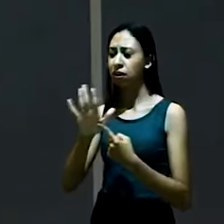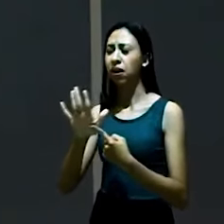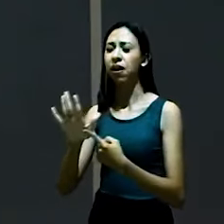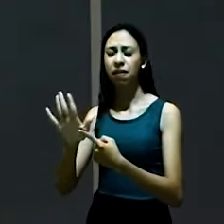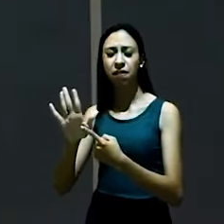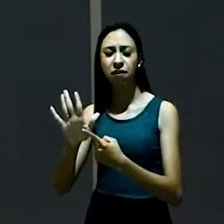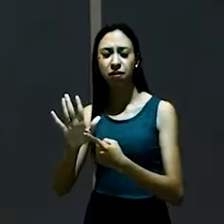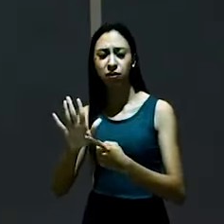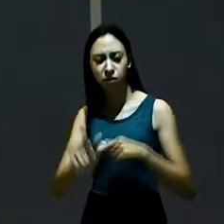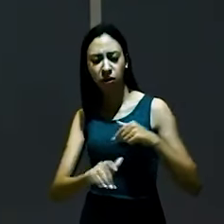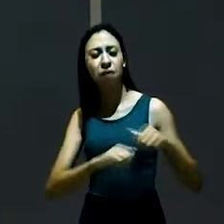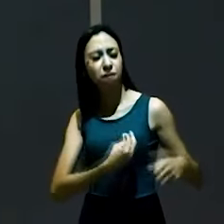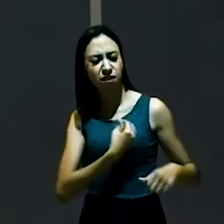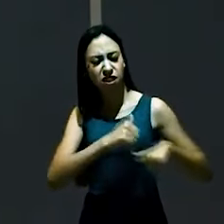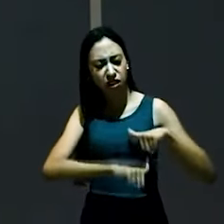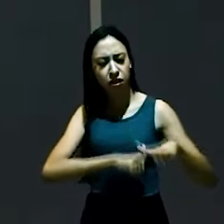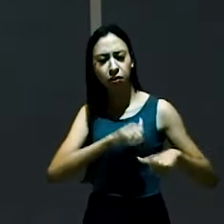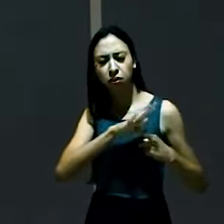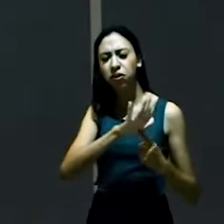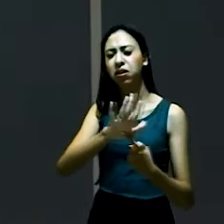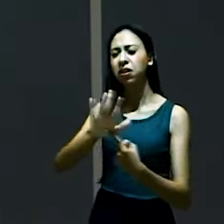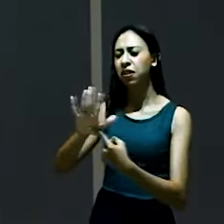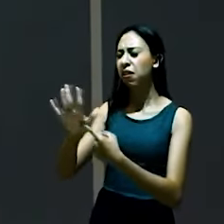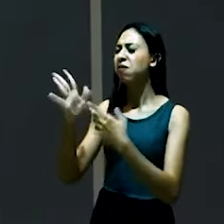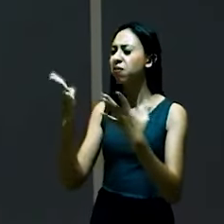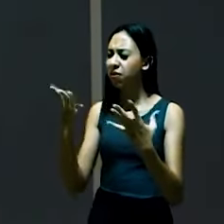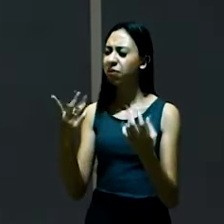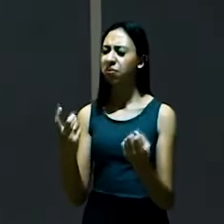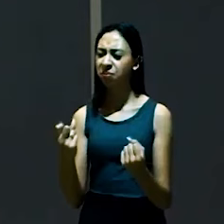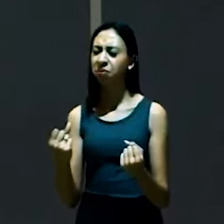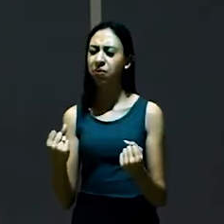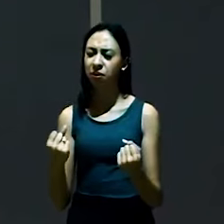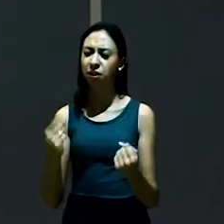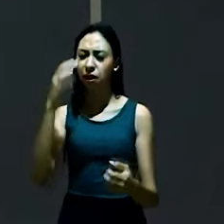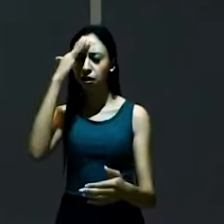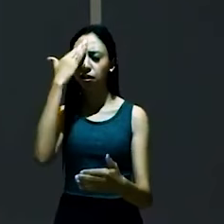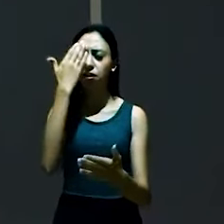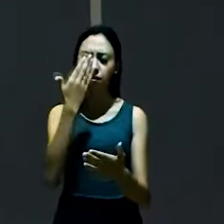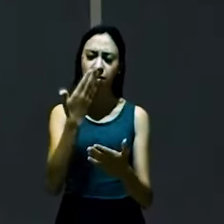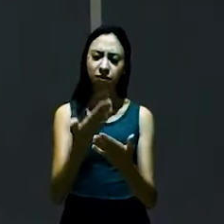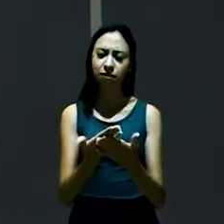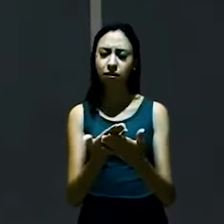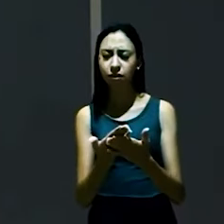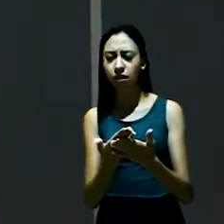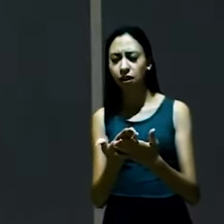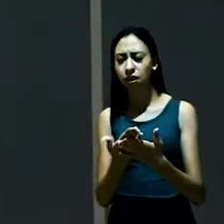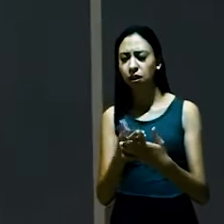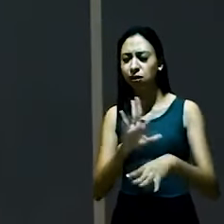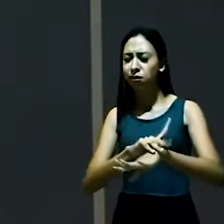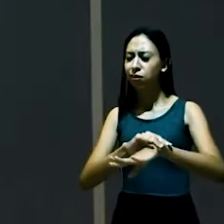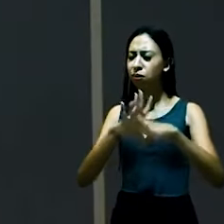transforma, Pai. Mexe as águas, papai querido. Muda, Senhor. Ah,